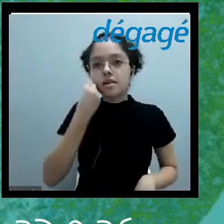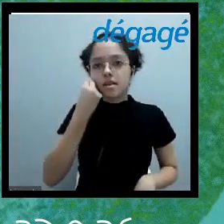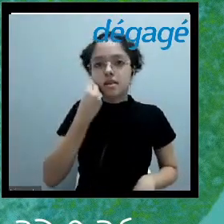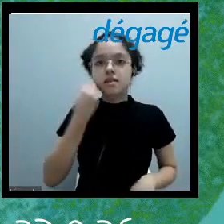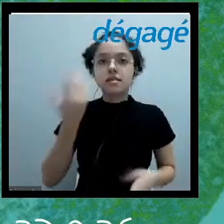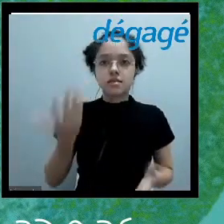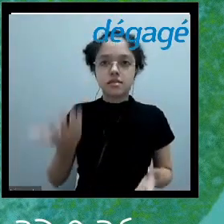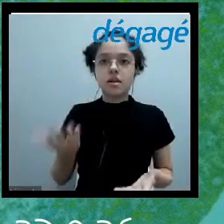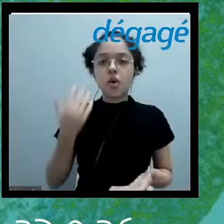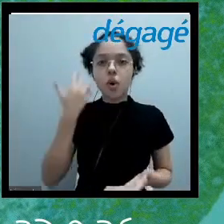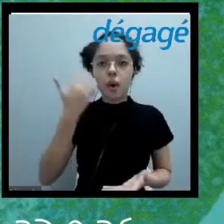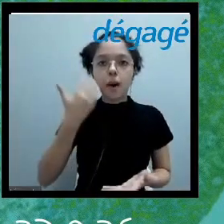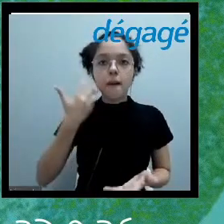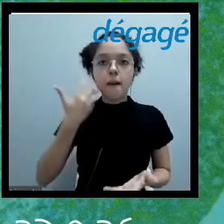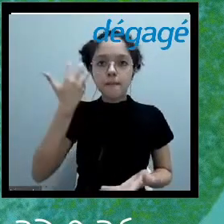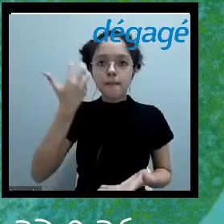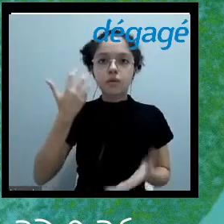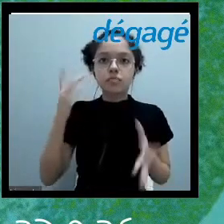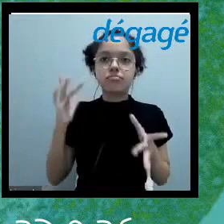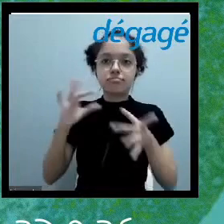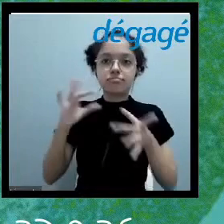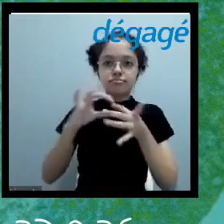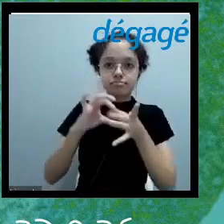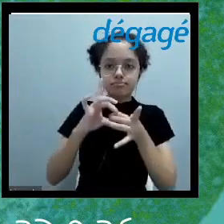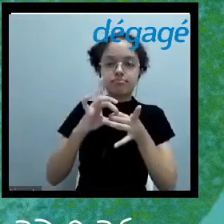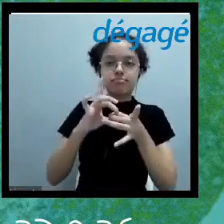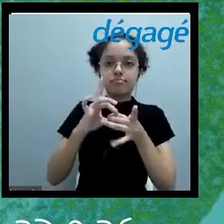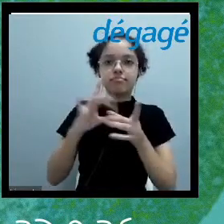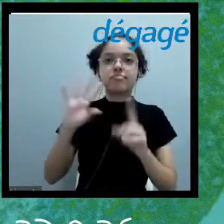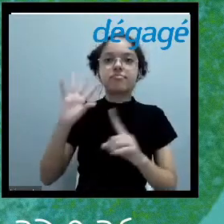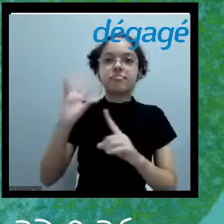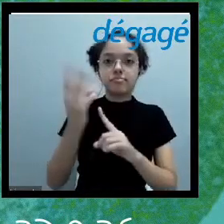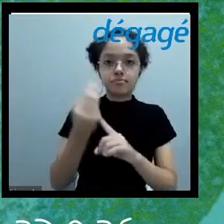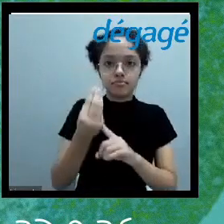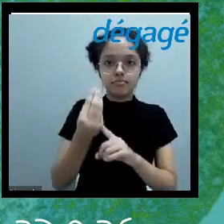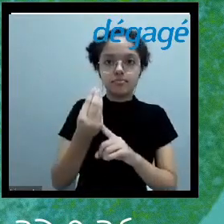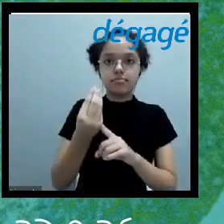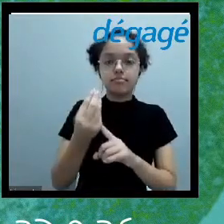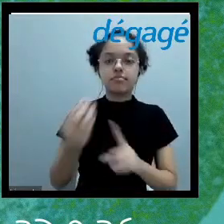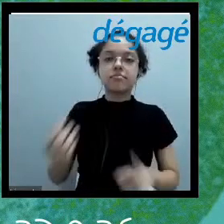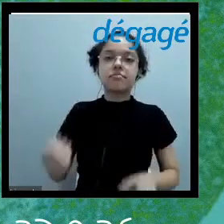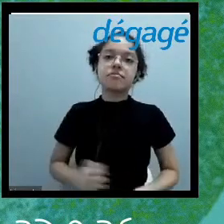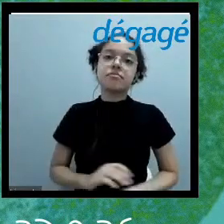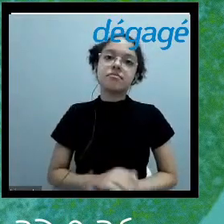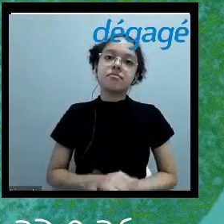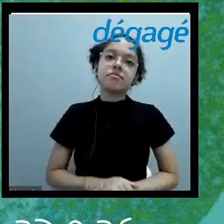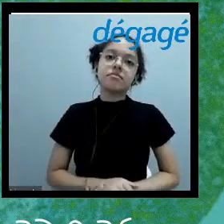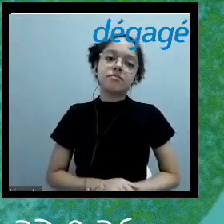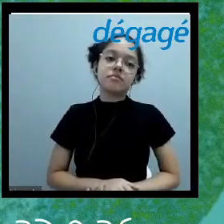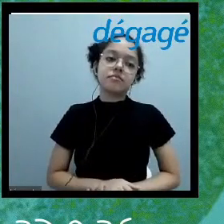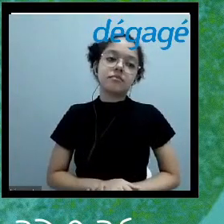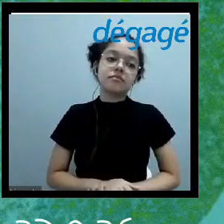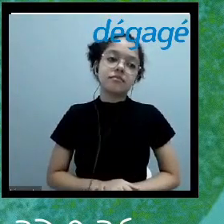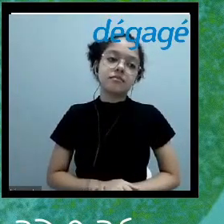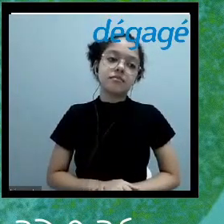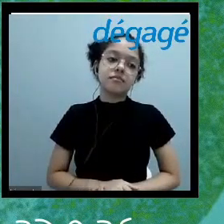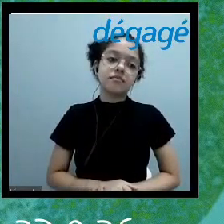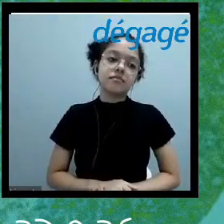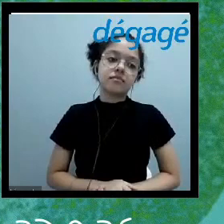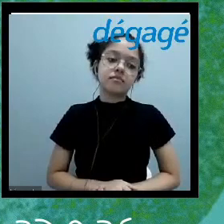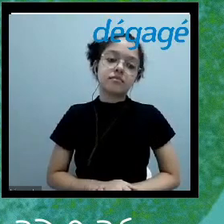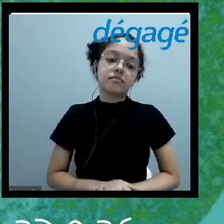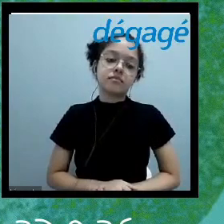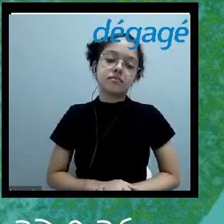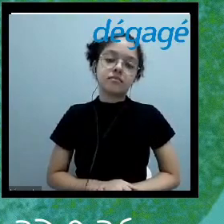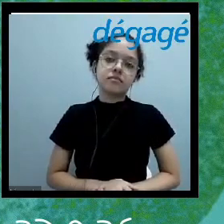fazendo a ritmicidade. Eu acho que a música é mágica, né? Só querendo saindo um pouco aqui e voltando, acho que a